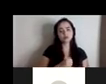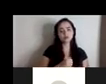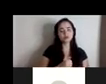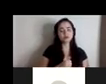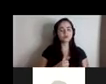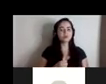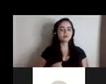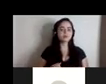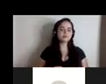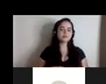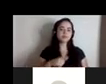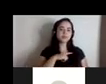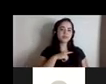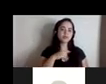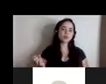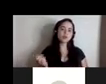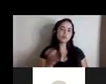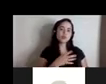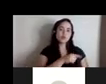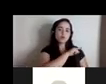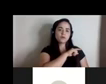Implementar um novo ensino médio.